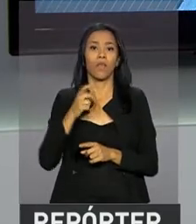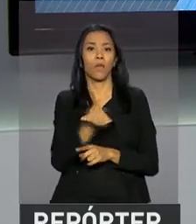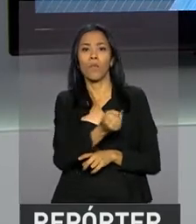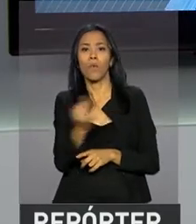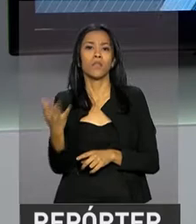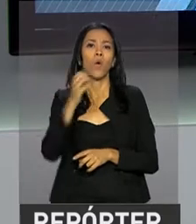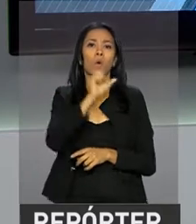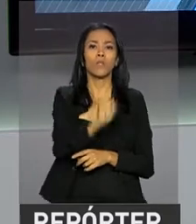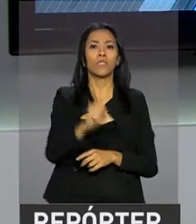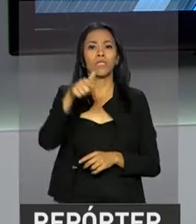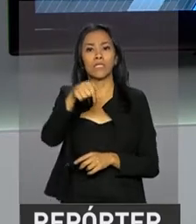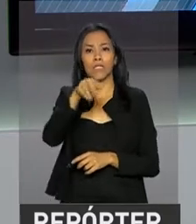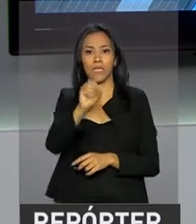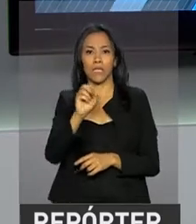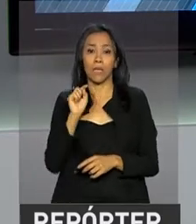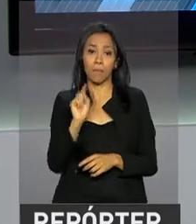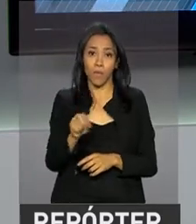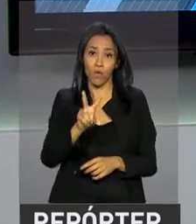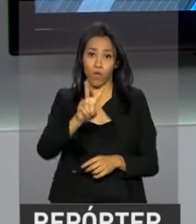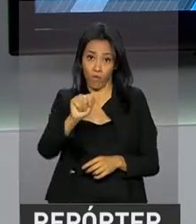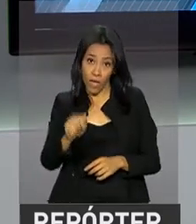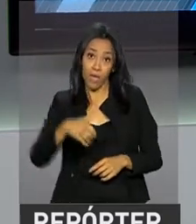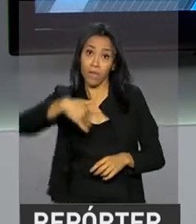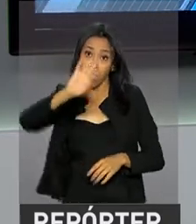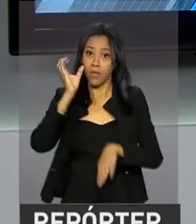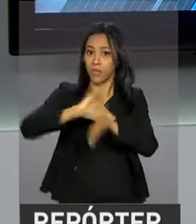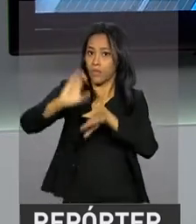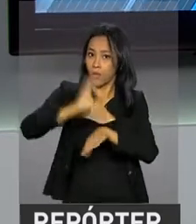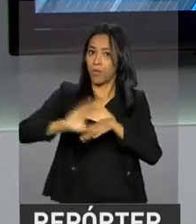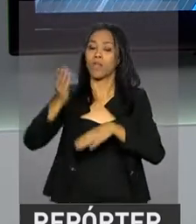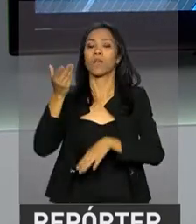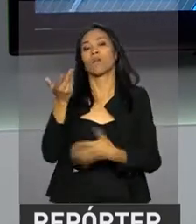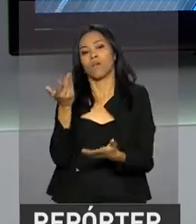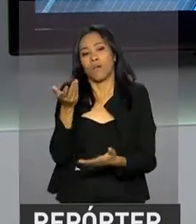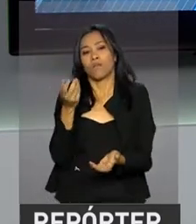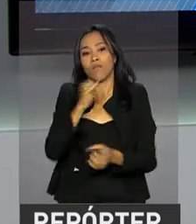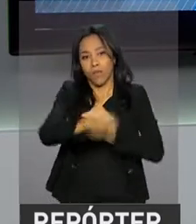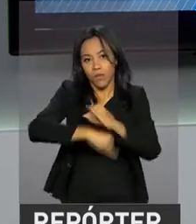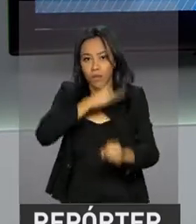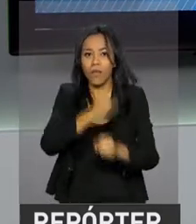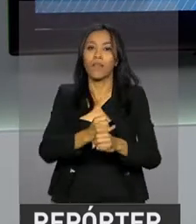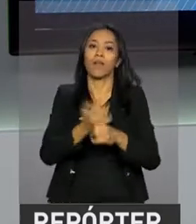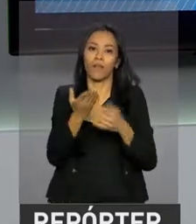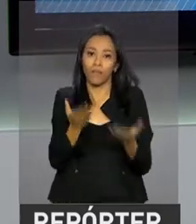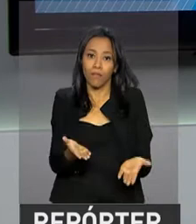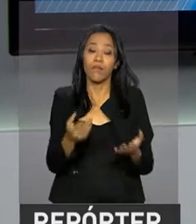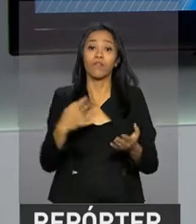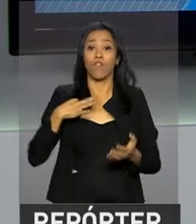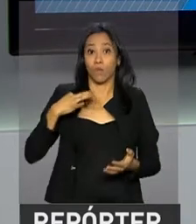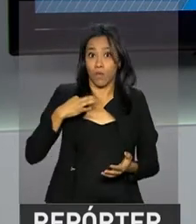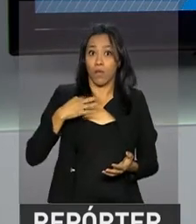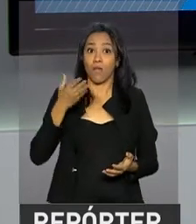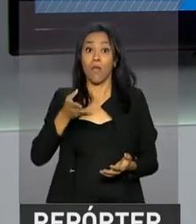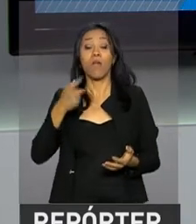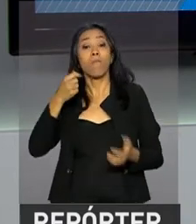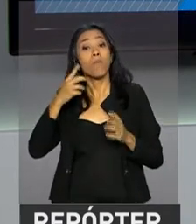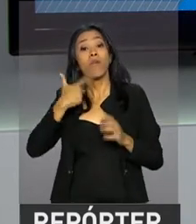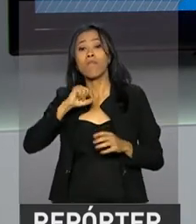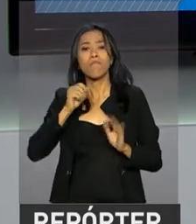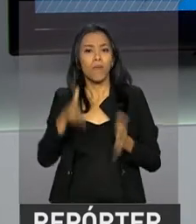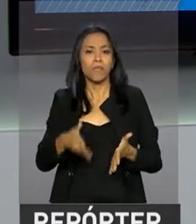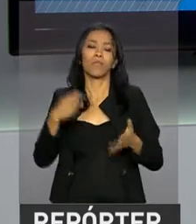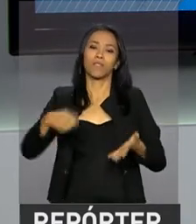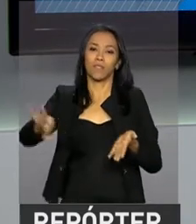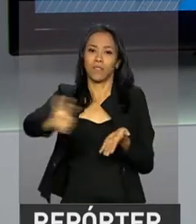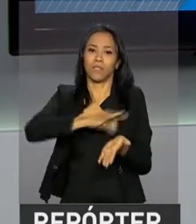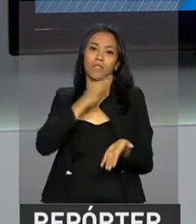870 mil vagas em mais de 50 cursos online do pronatec oferta voluntária para participar é preciso estar inscrito